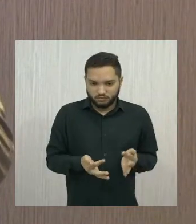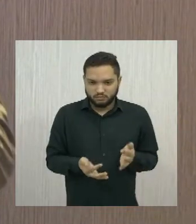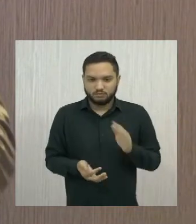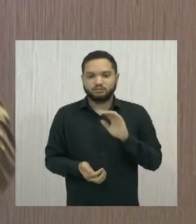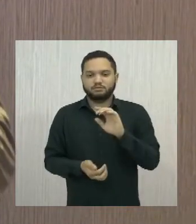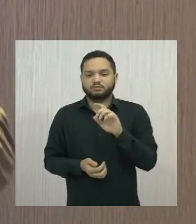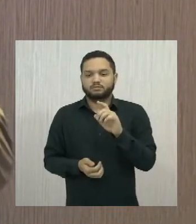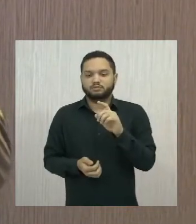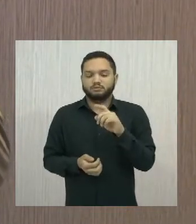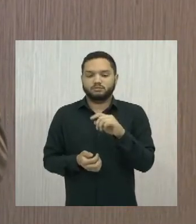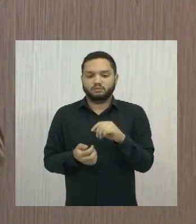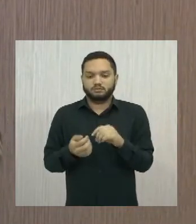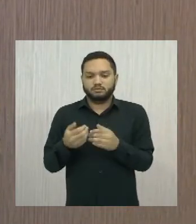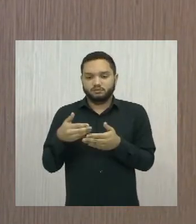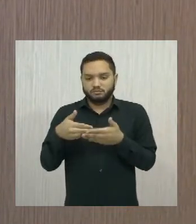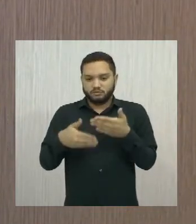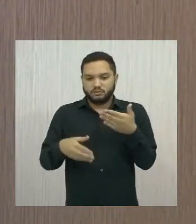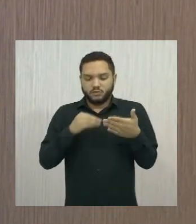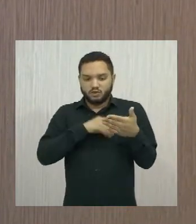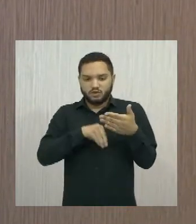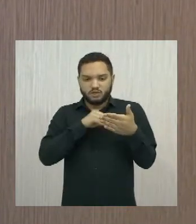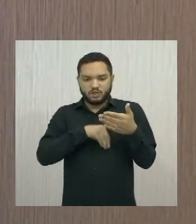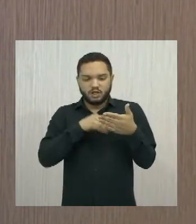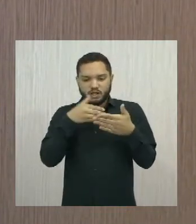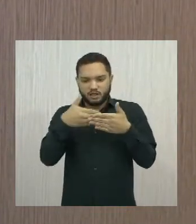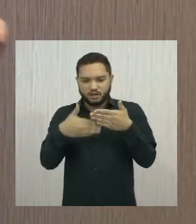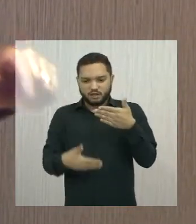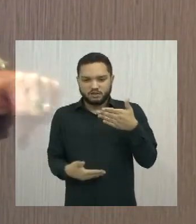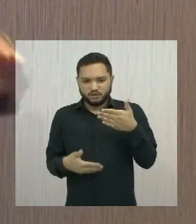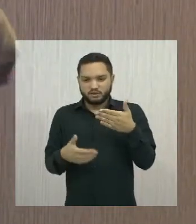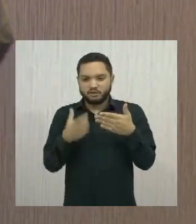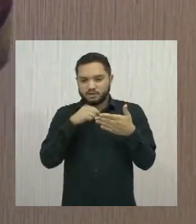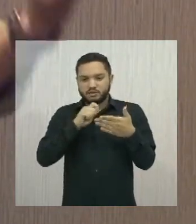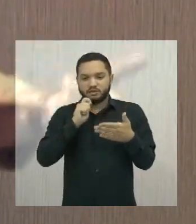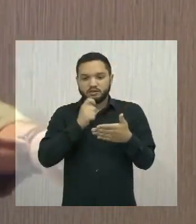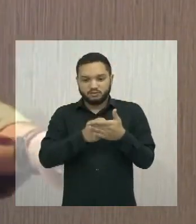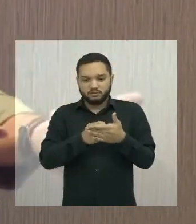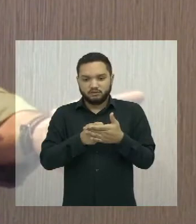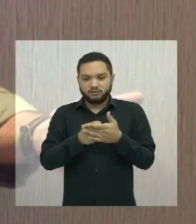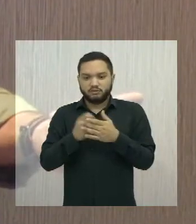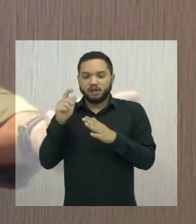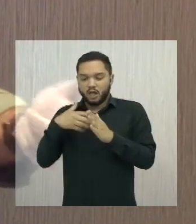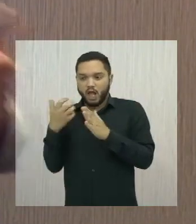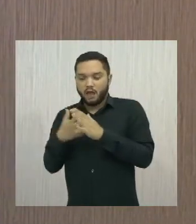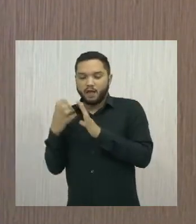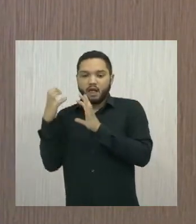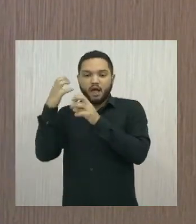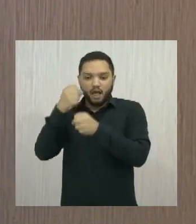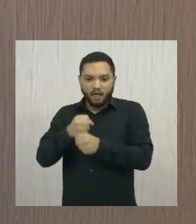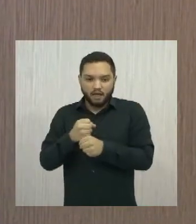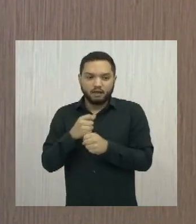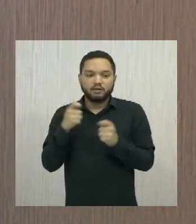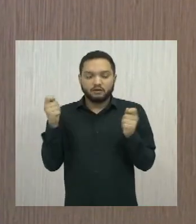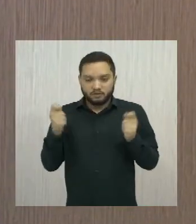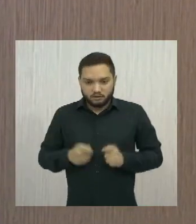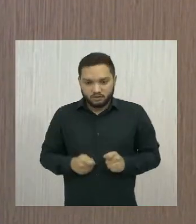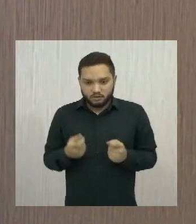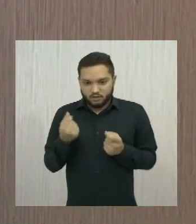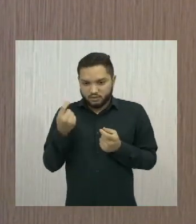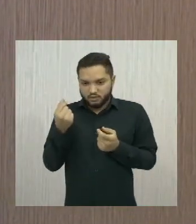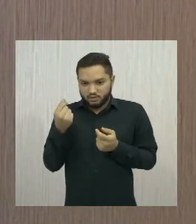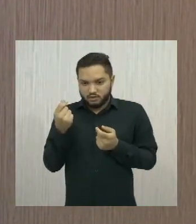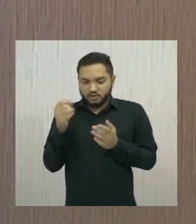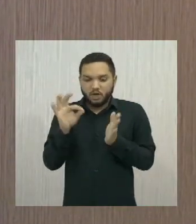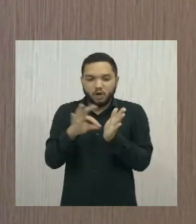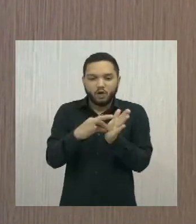folha deixe de ser sobre o salário do empregado e passe a ser sobre o faturamento da empresa. Então, isso permite que o custo da